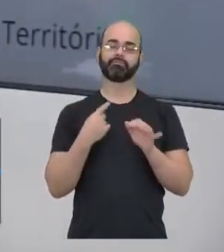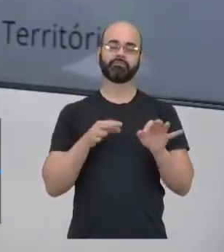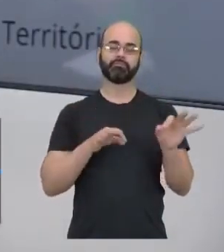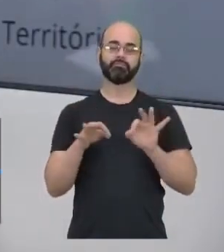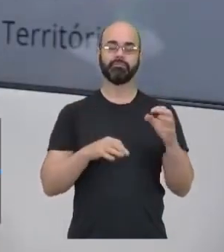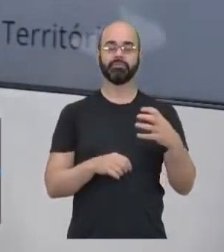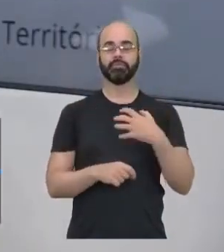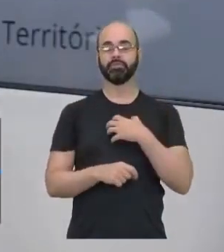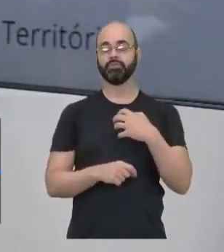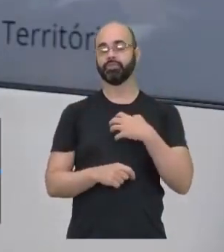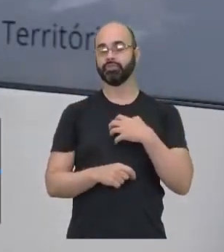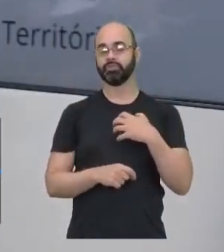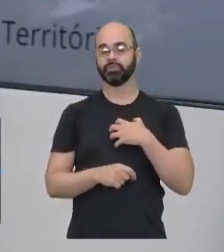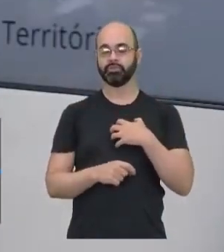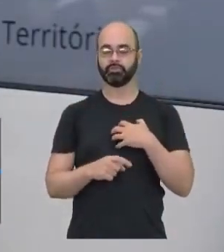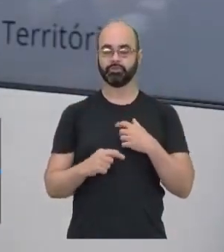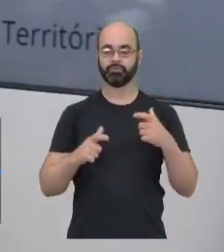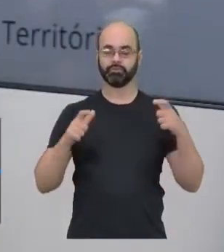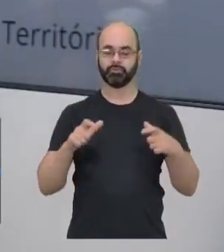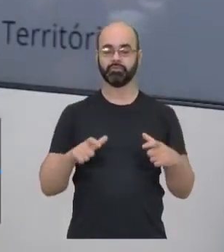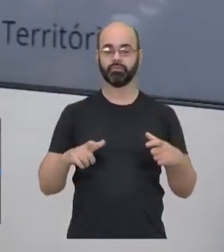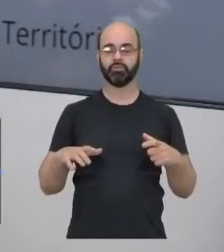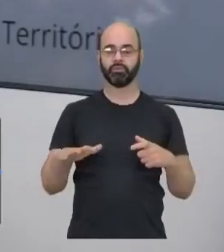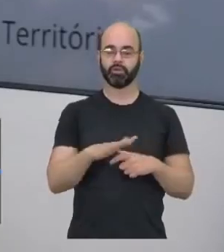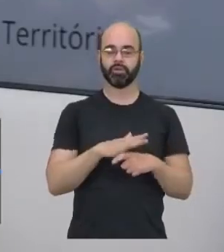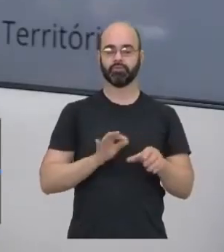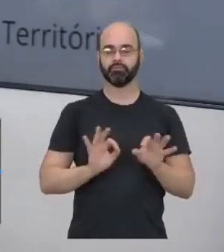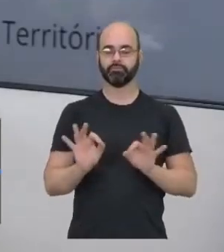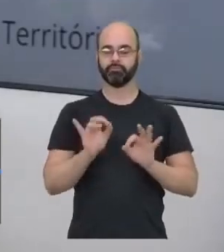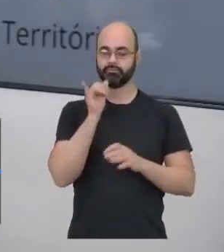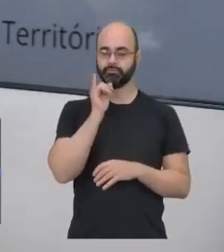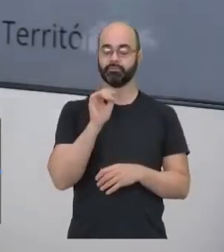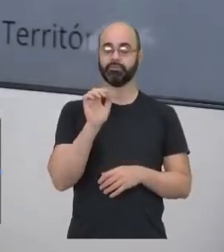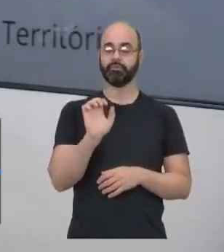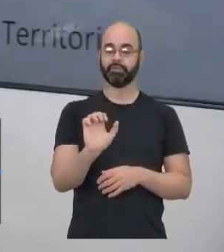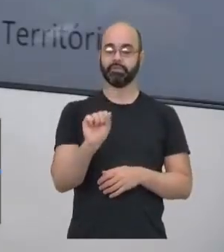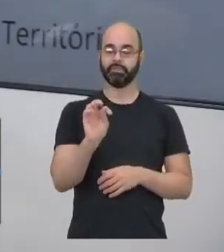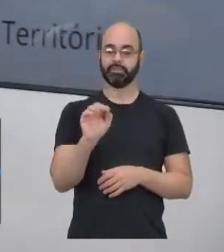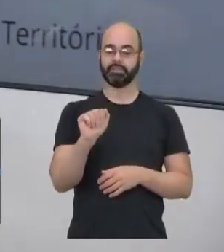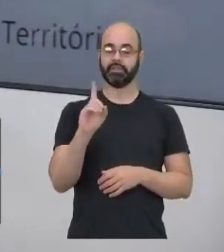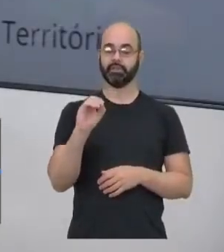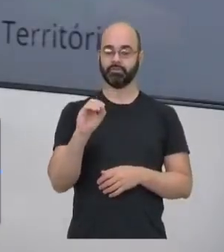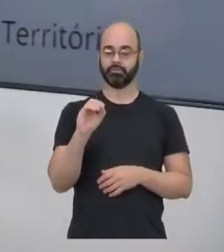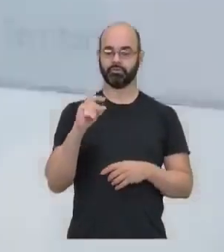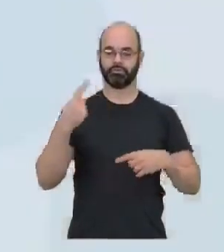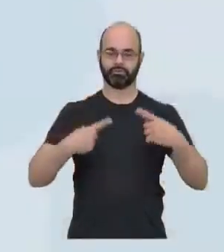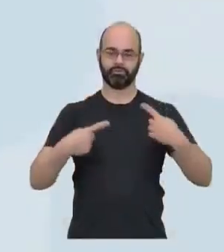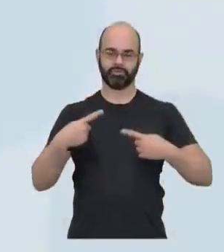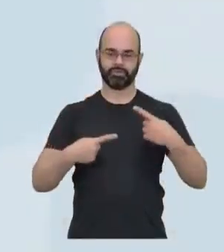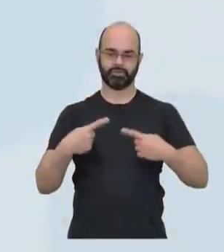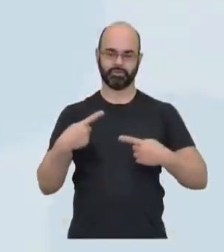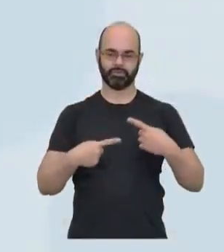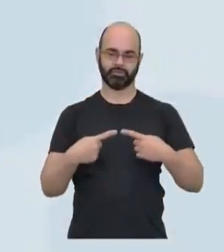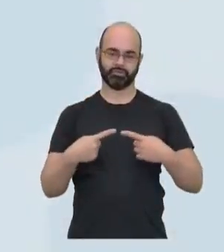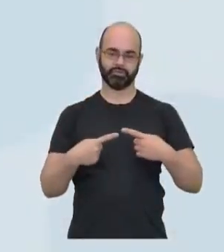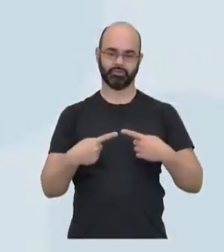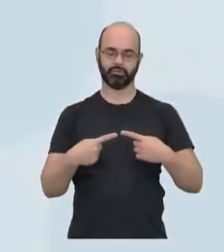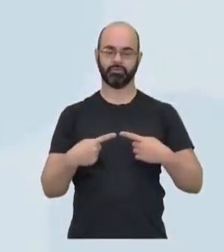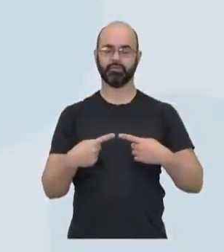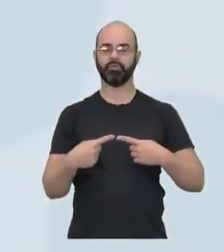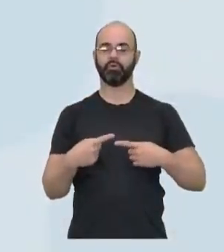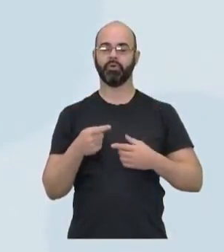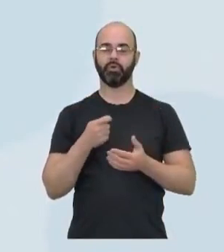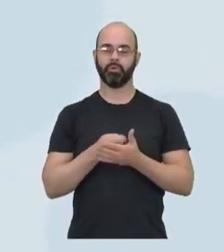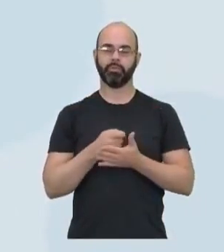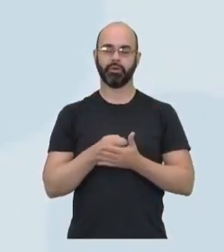organiza o nosso território. Então, para que você tenha um Estado político, eu vou colocar na tela, você precisa ter um